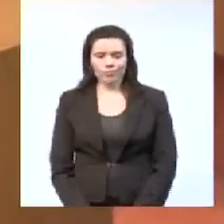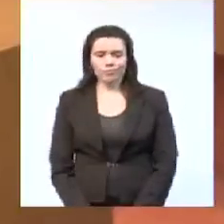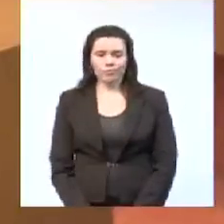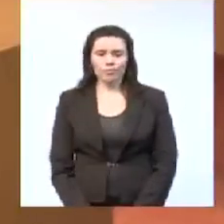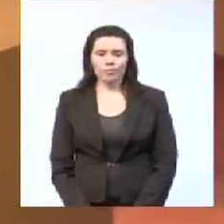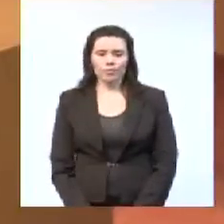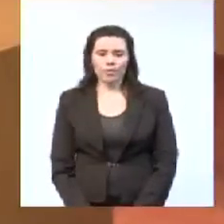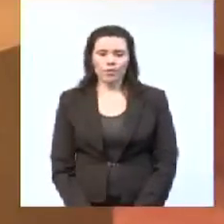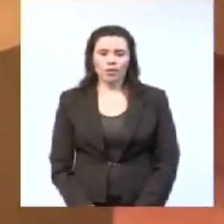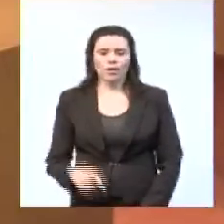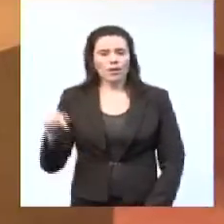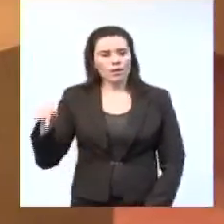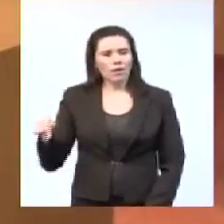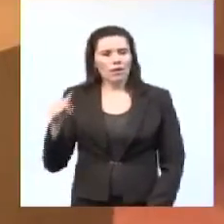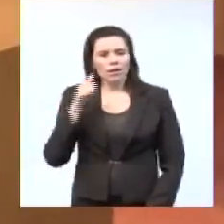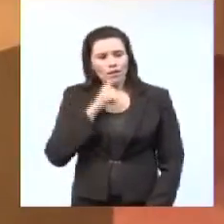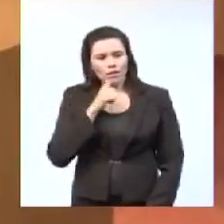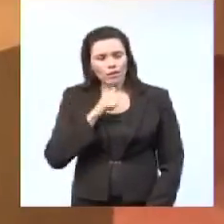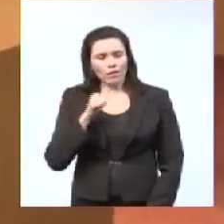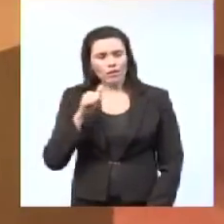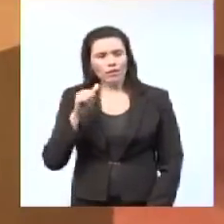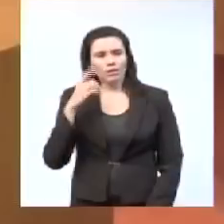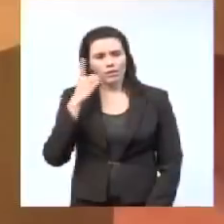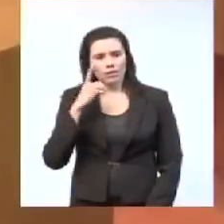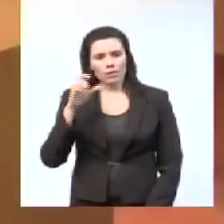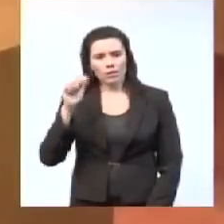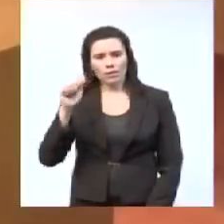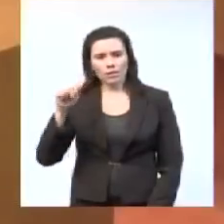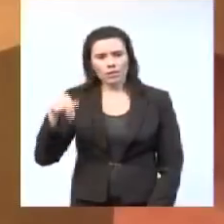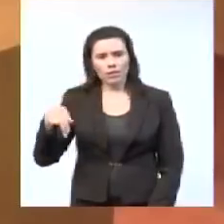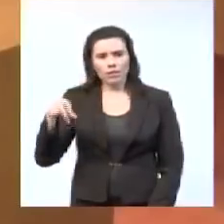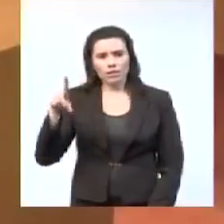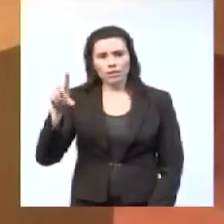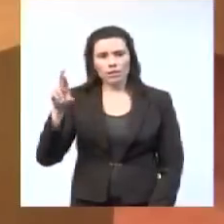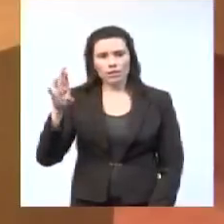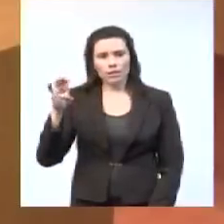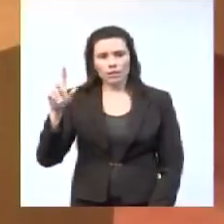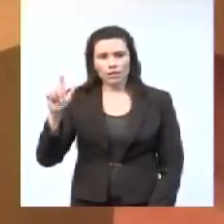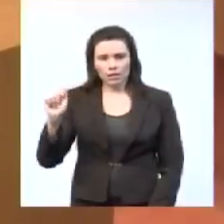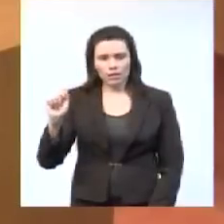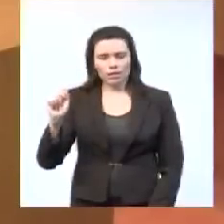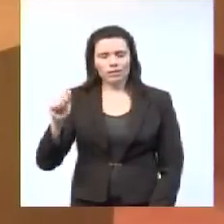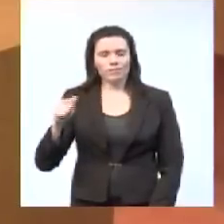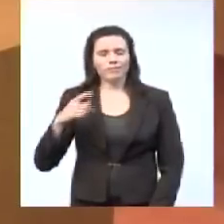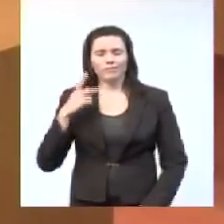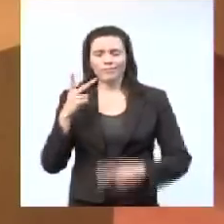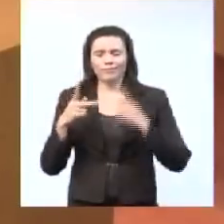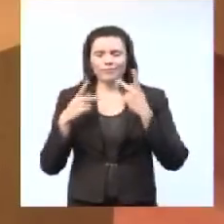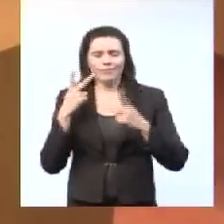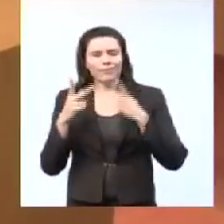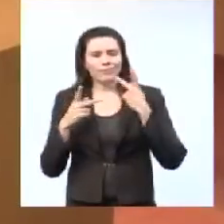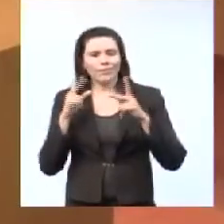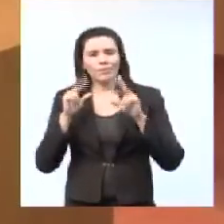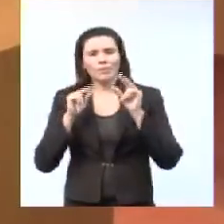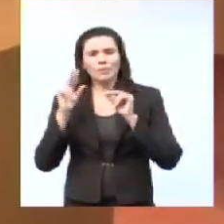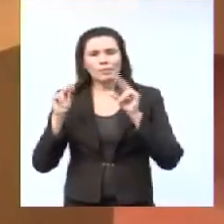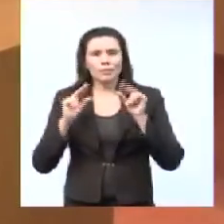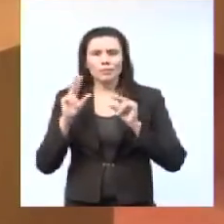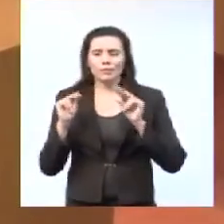usa uns argumentos, em vez de defender, para atacar. E quando fala sobre